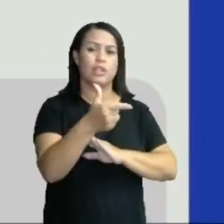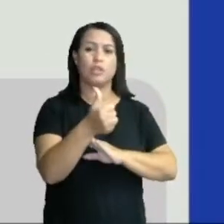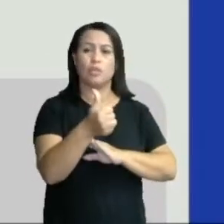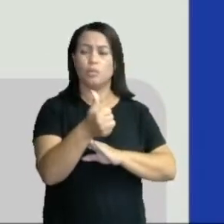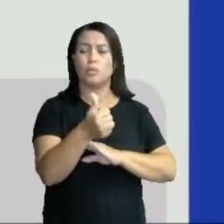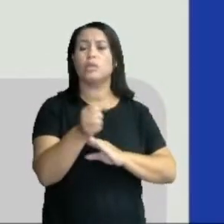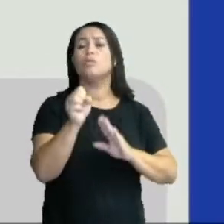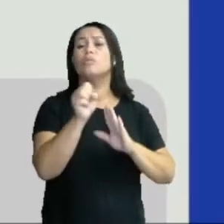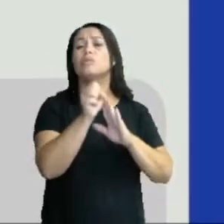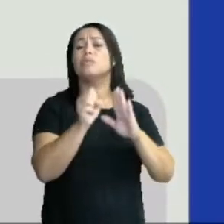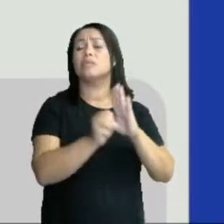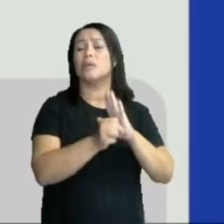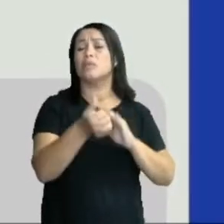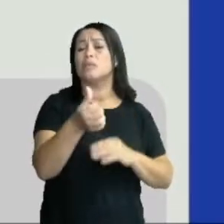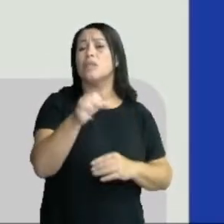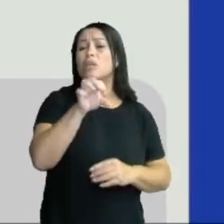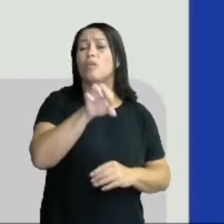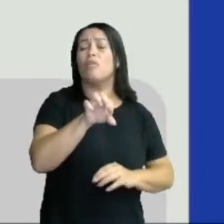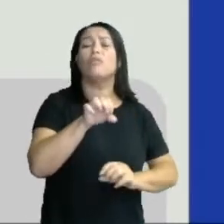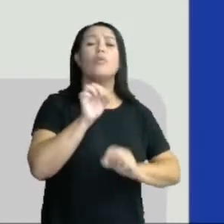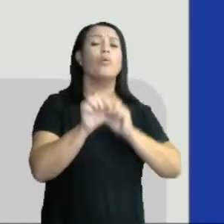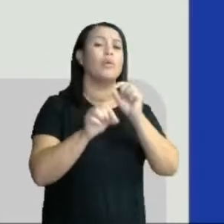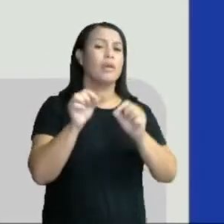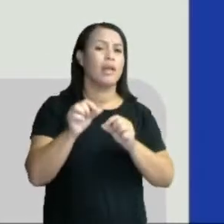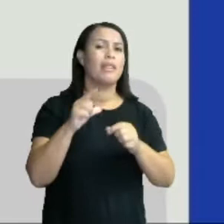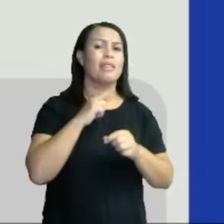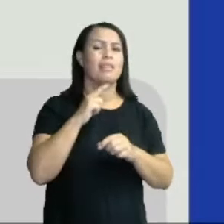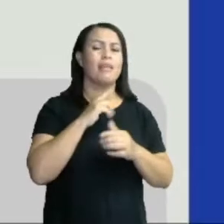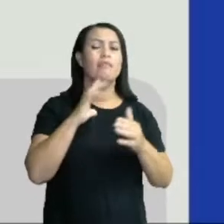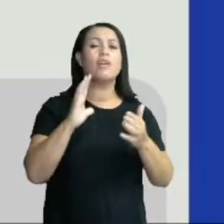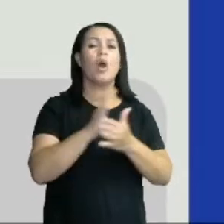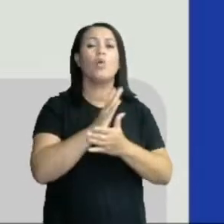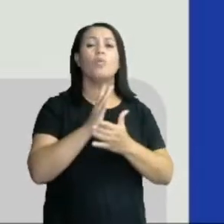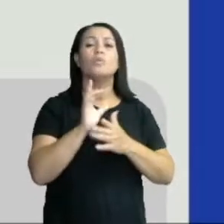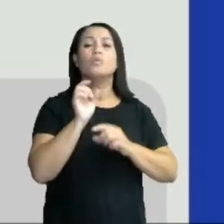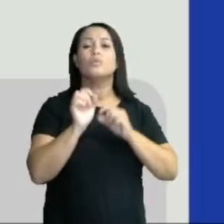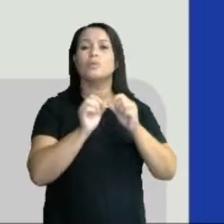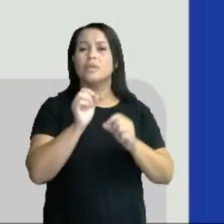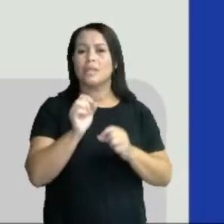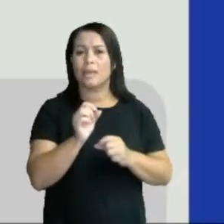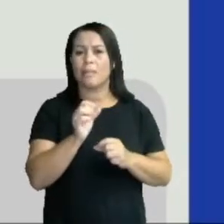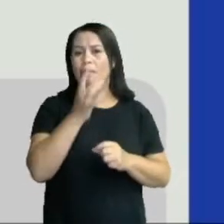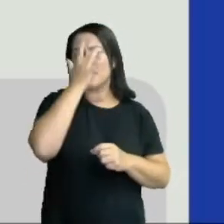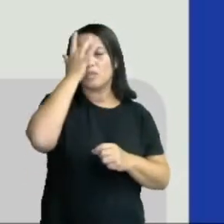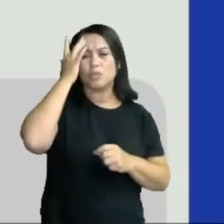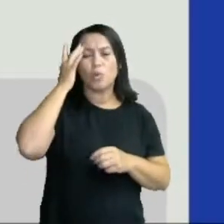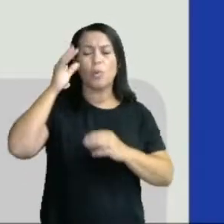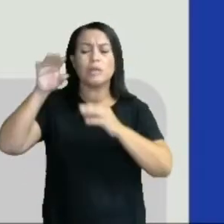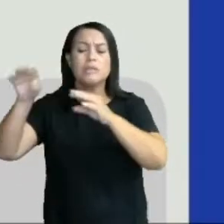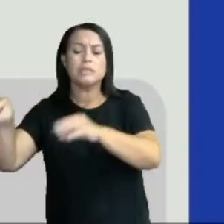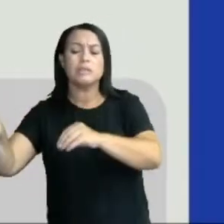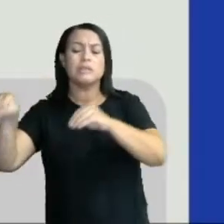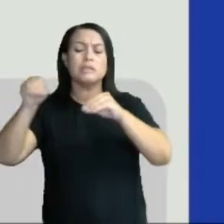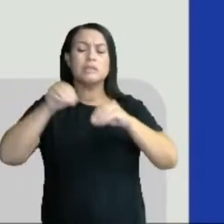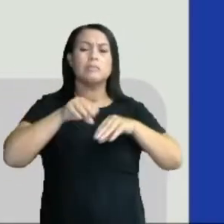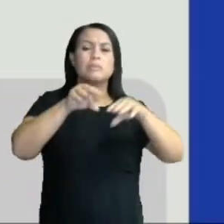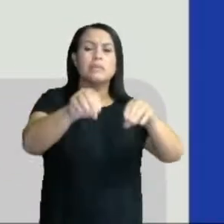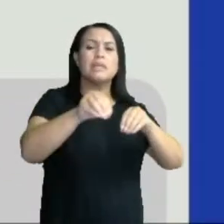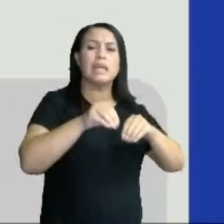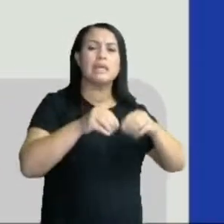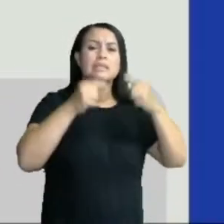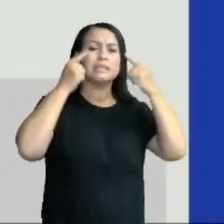do século XIX, vieram também imigrantes asiáticos e europeus de vários